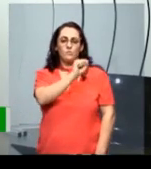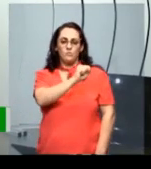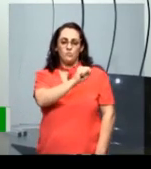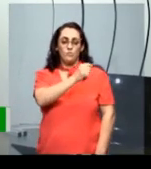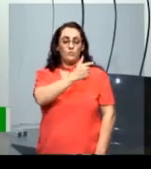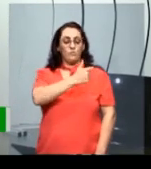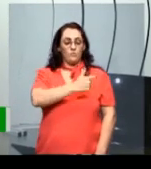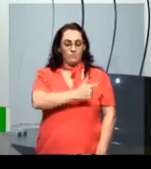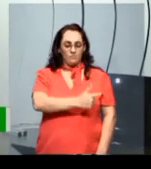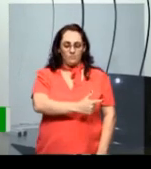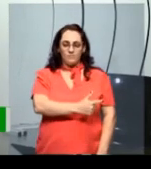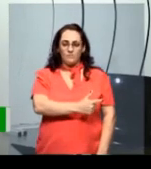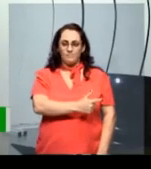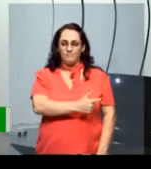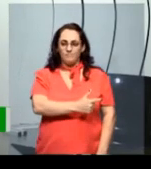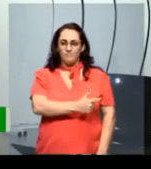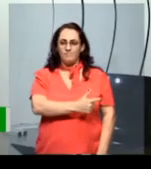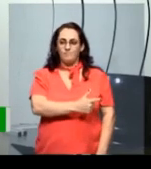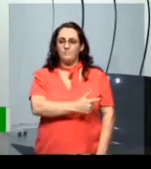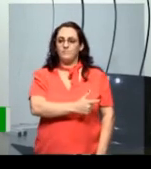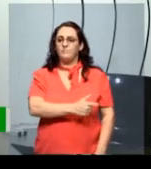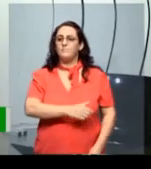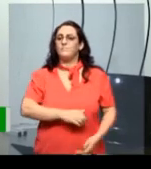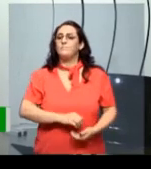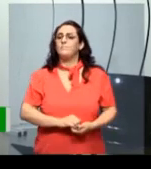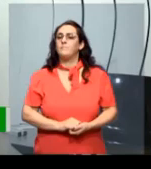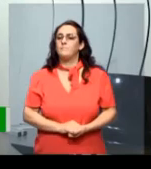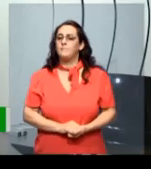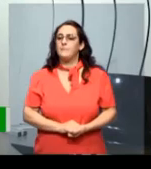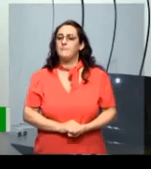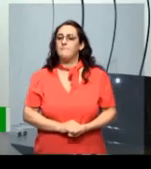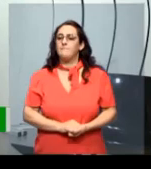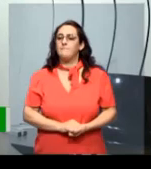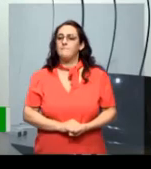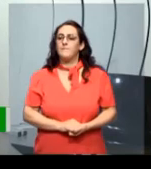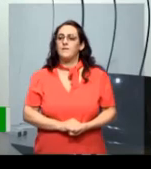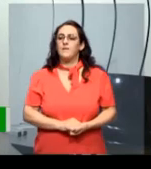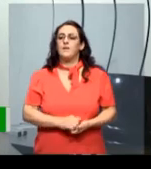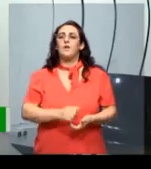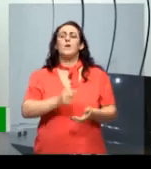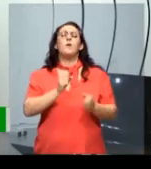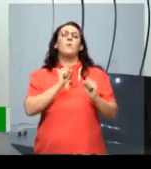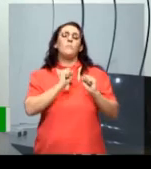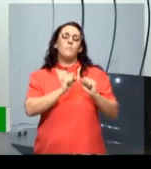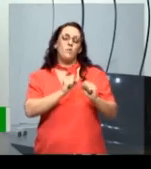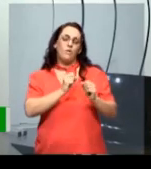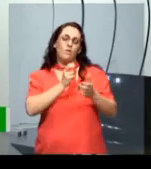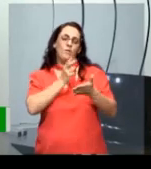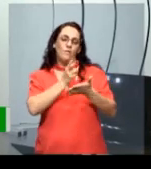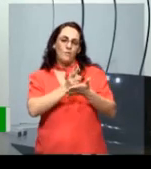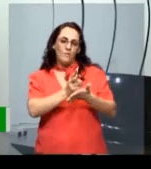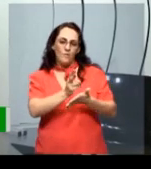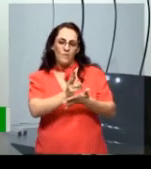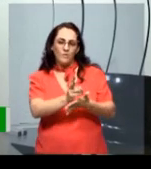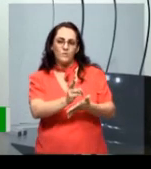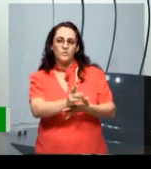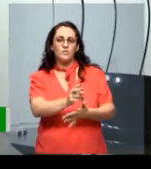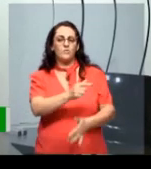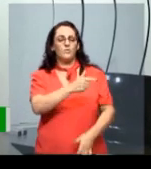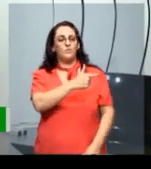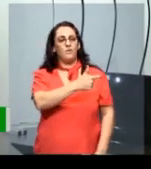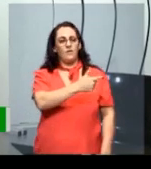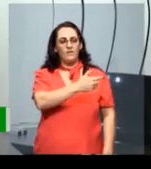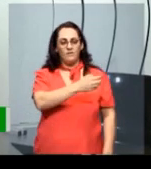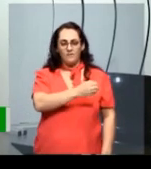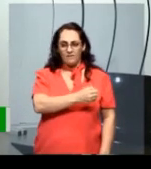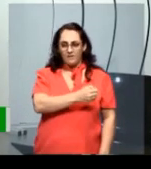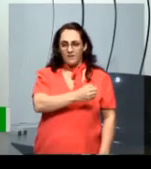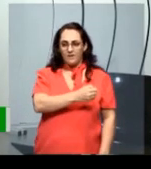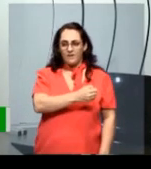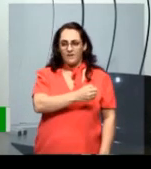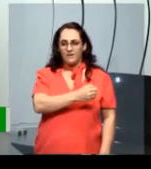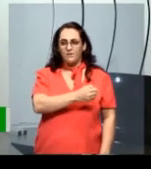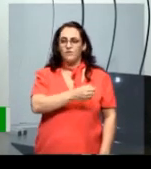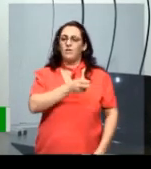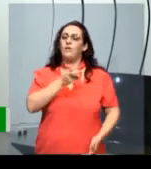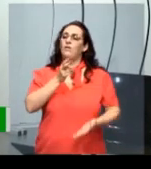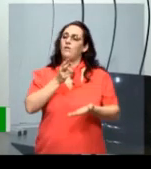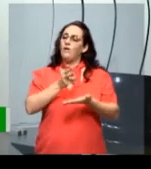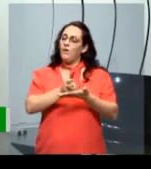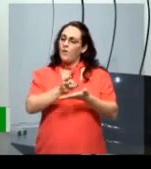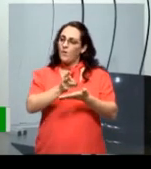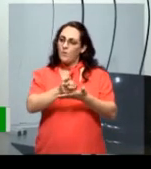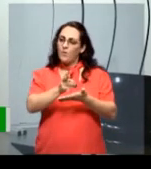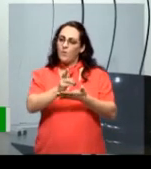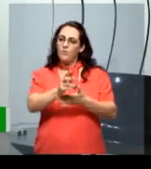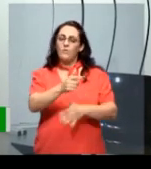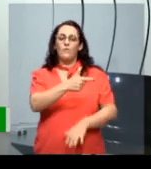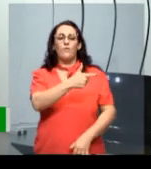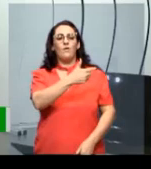Vou subtrair, dá 2. Completo com 0. Coloco vírgula se não tiver. E vou